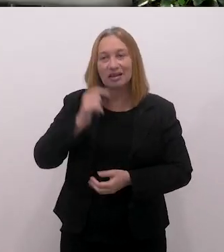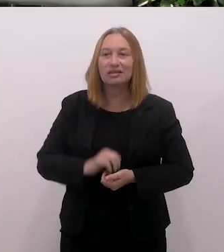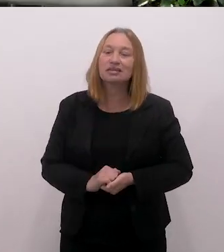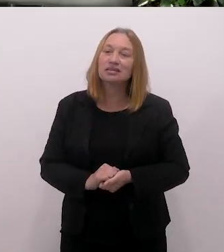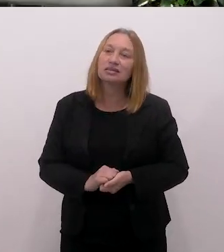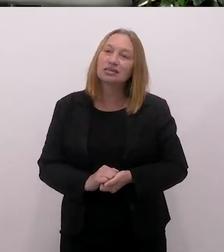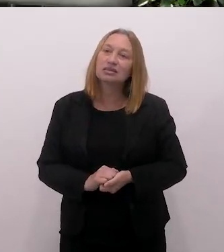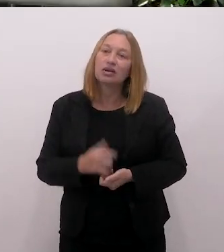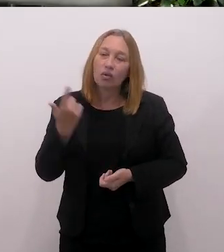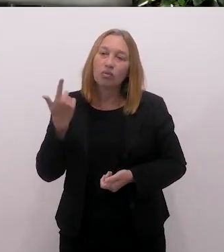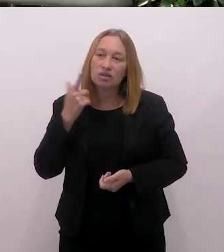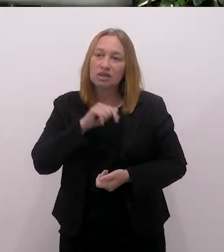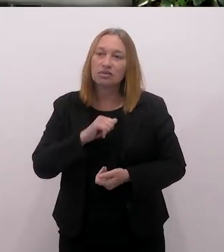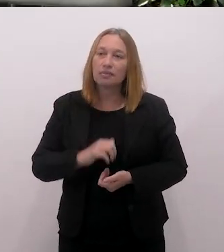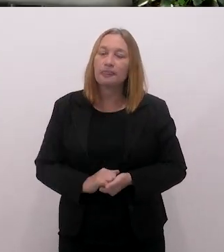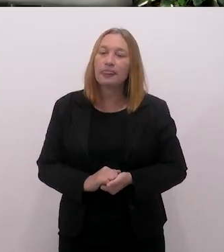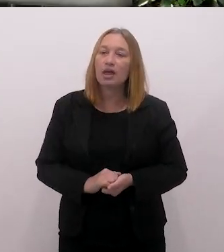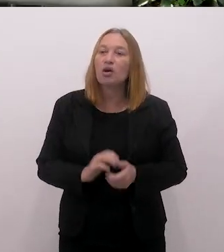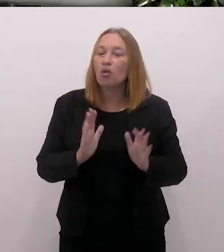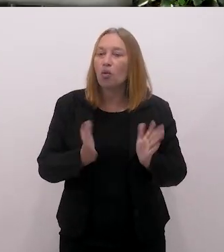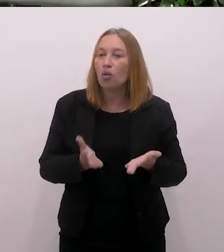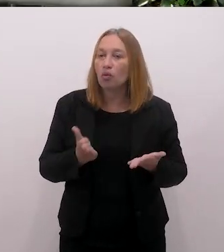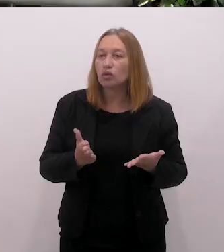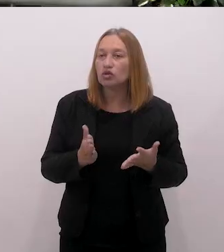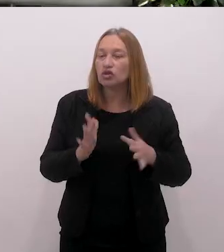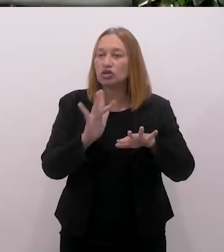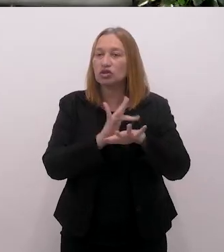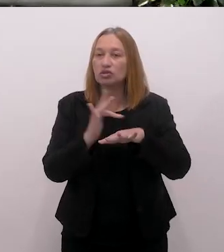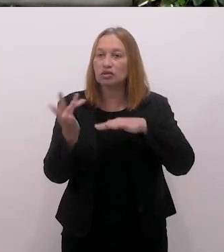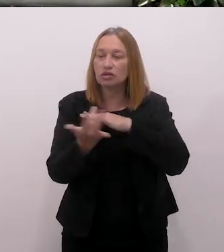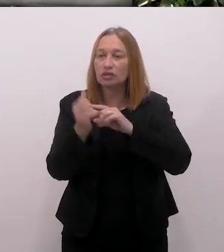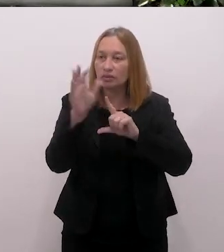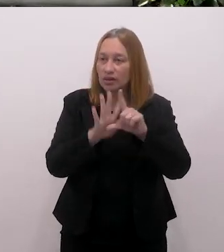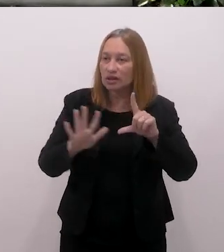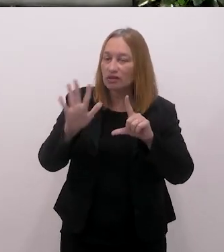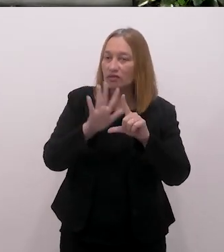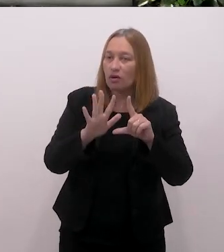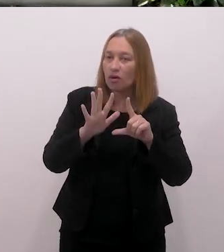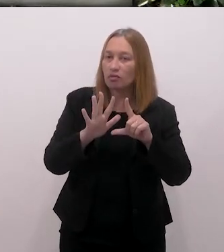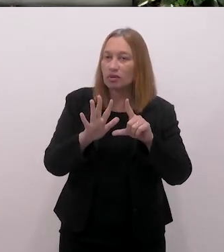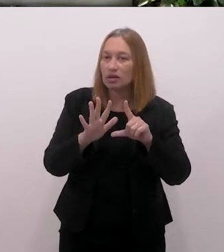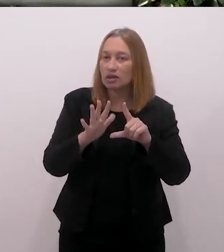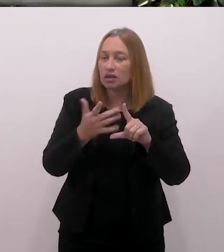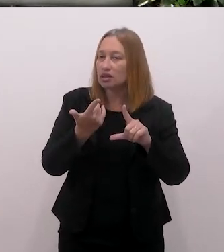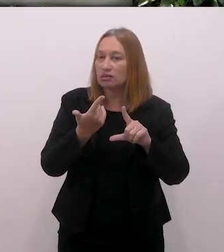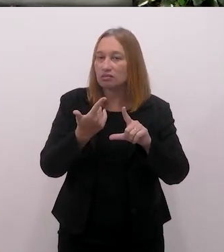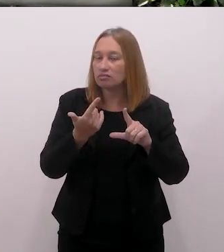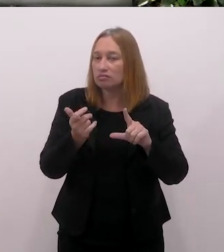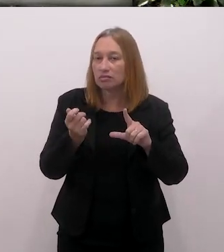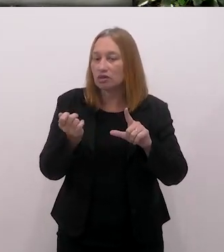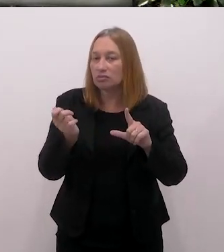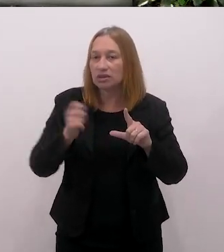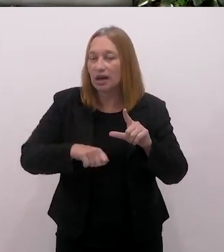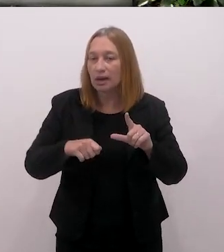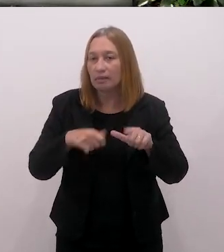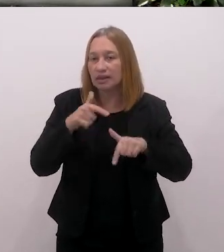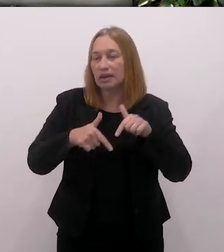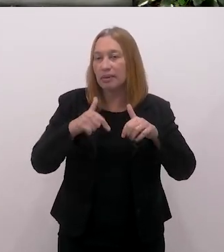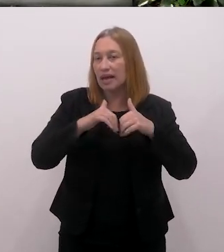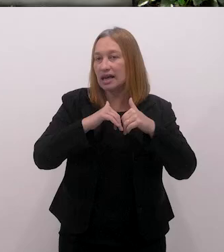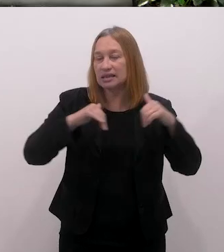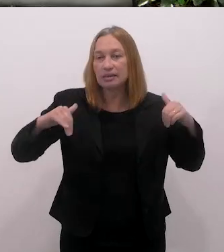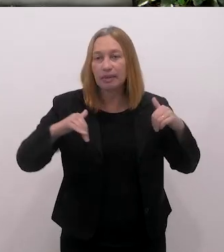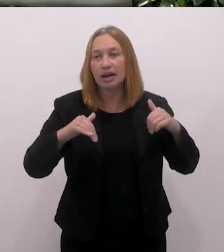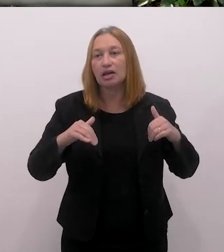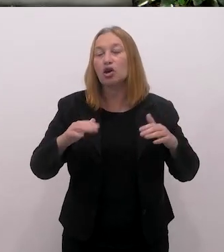pensar sobre isso, né? O que eu consigo pensar sobre isso. Porque hoje se tornou uma ferramenta que, né, sem ela... Não dá para trabalhar sem